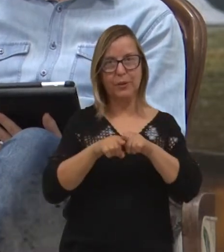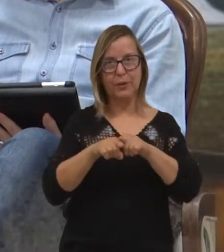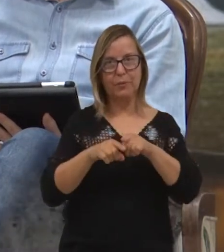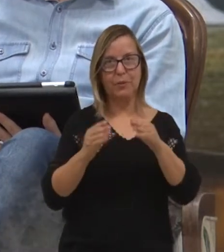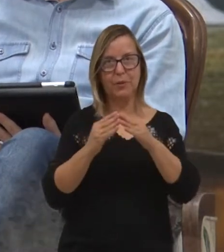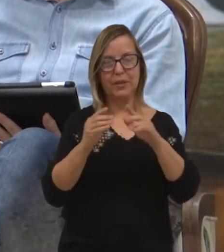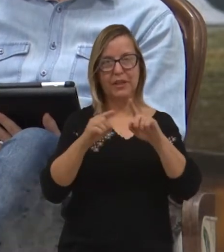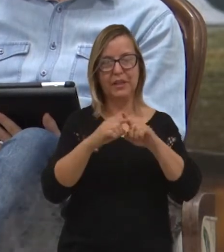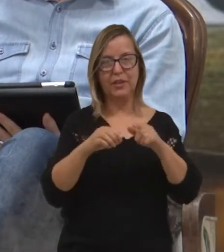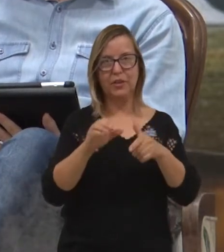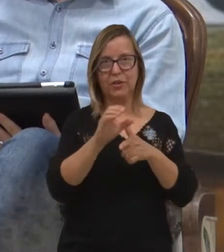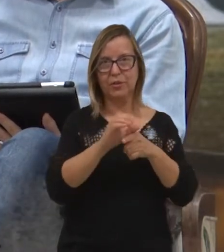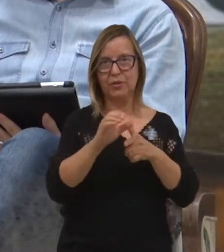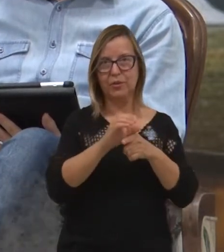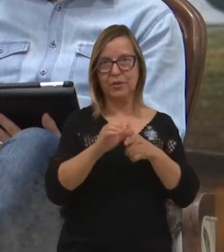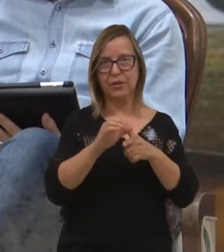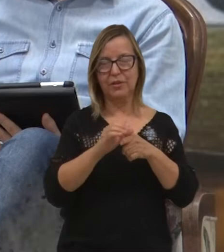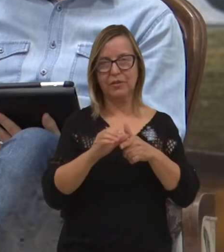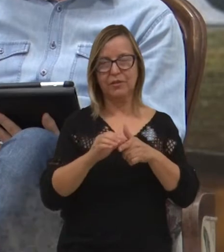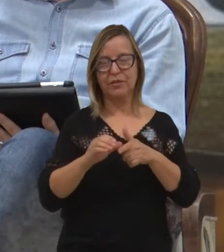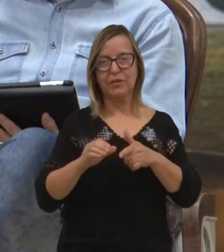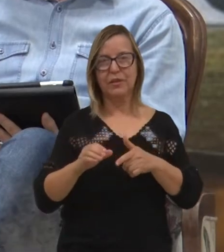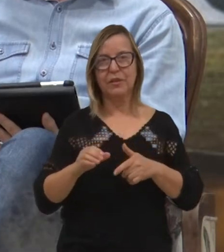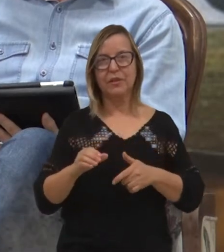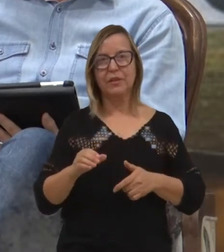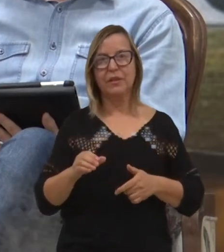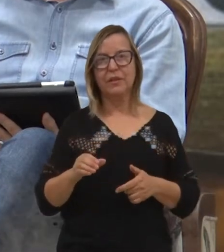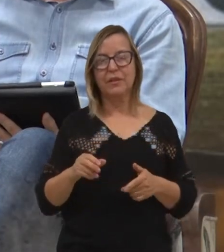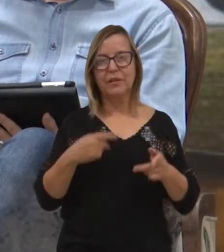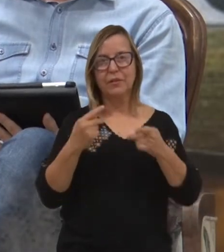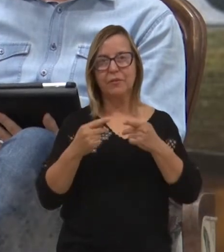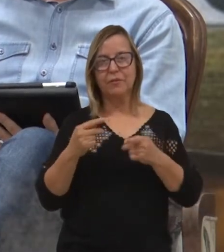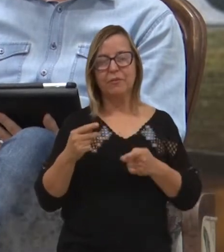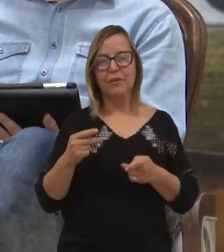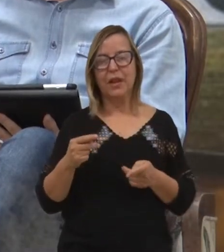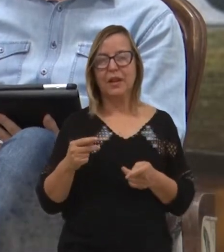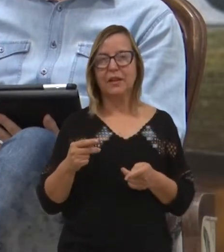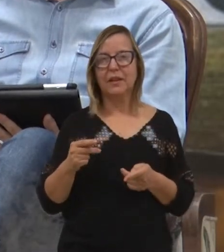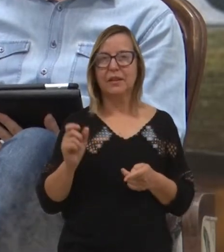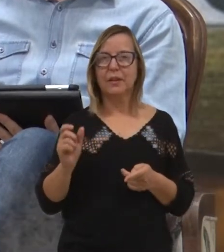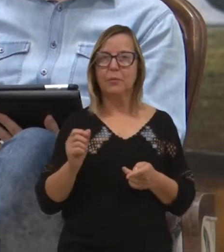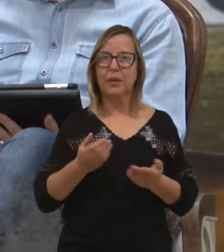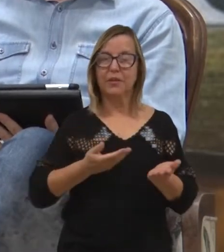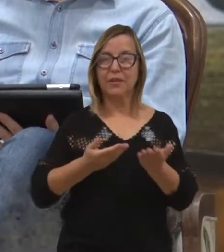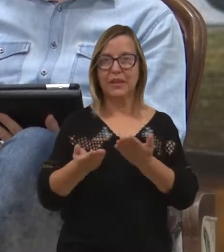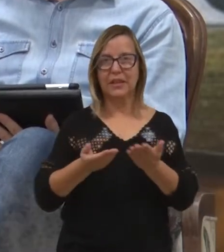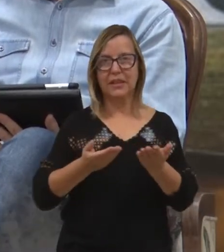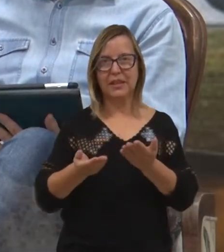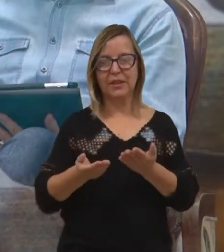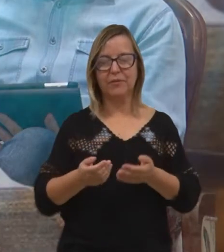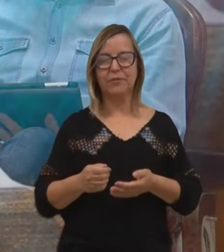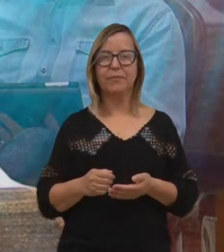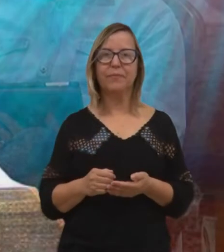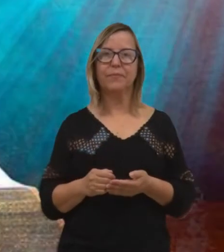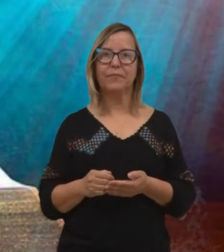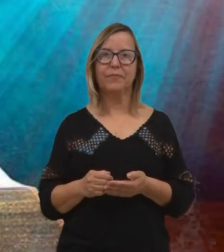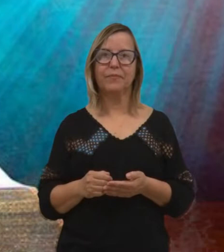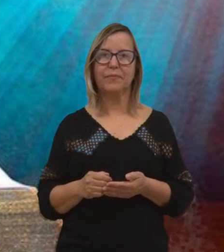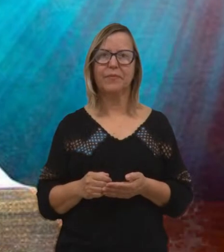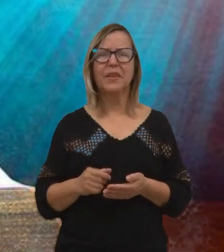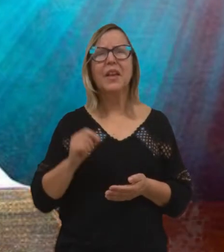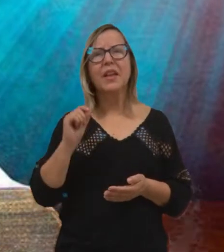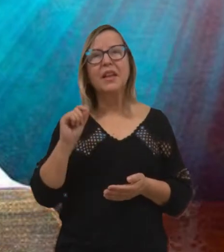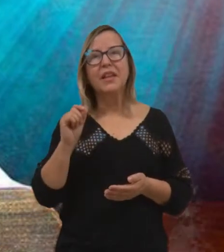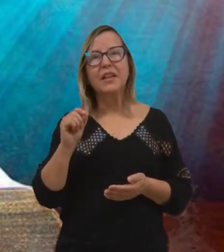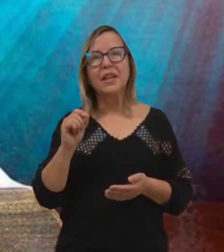esse entendimento sobre a palavra que ele usa ali para servos. Eu peço que o irmão leia, por favor. Pois quem é